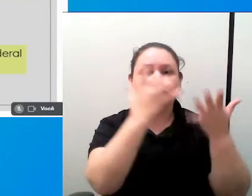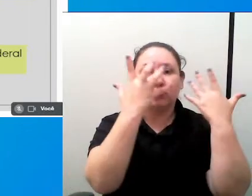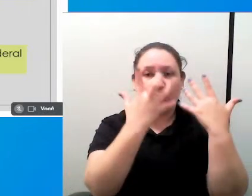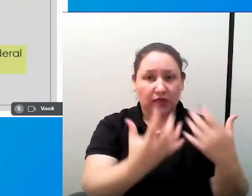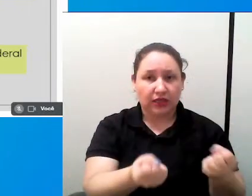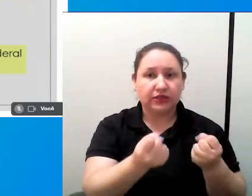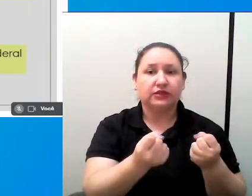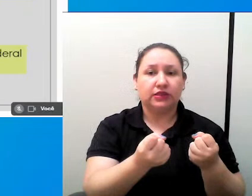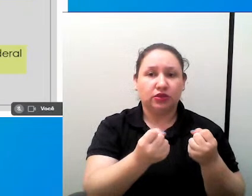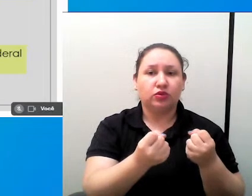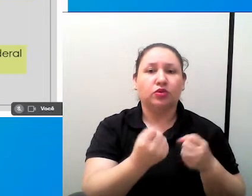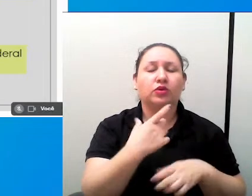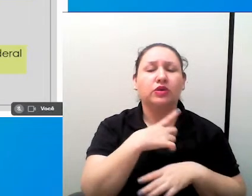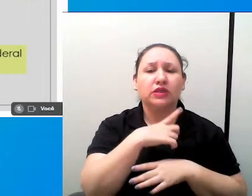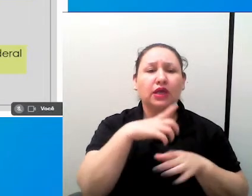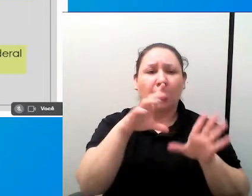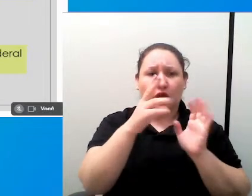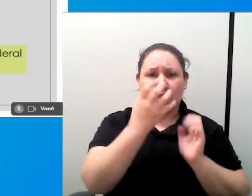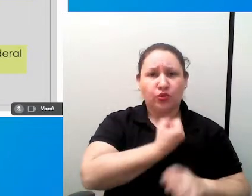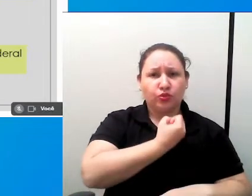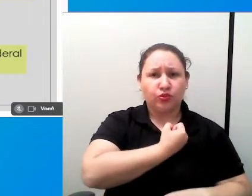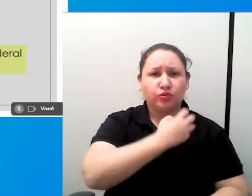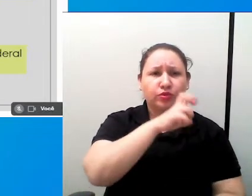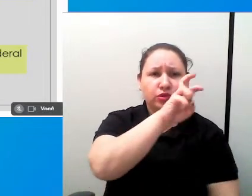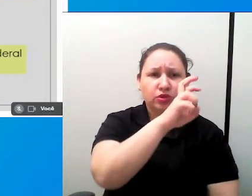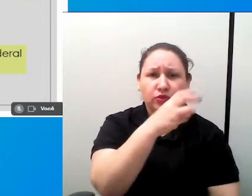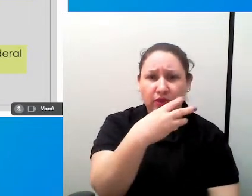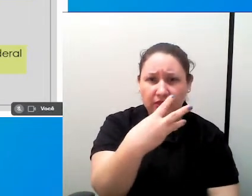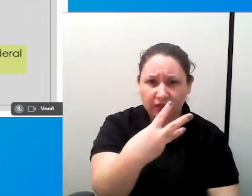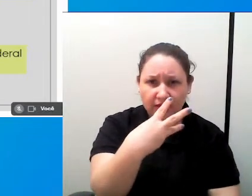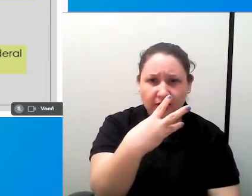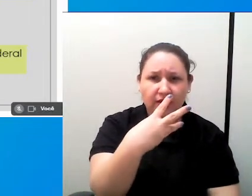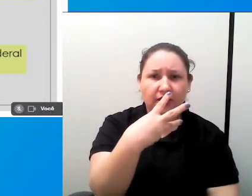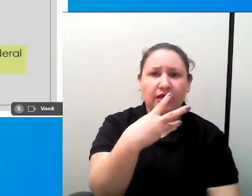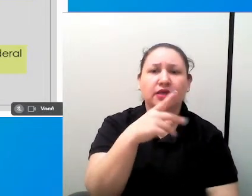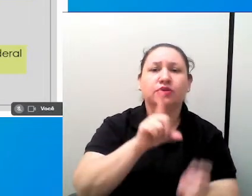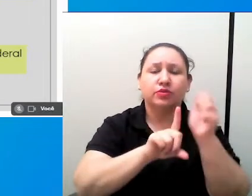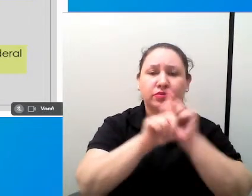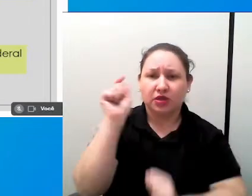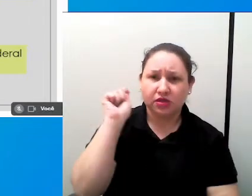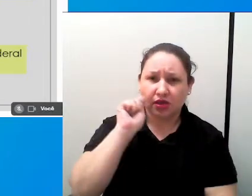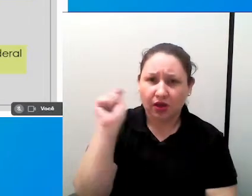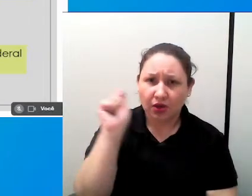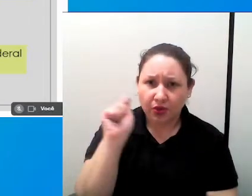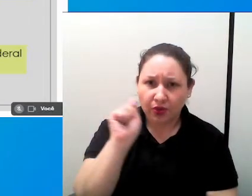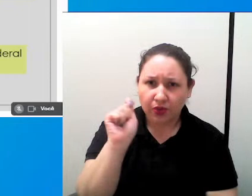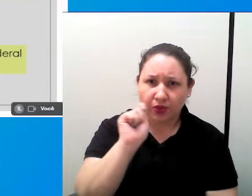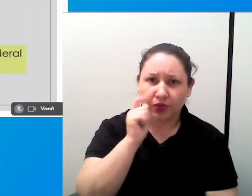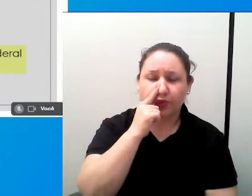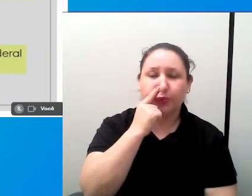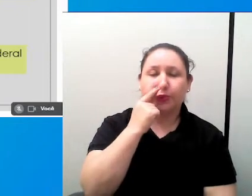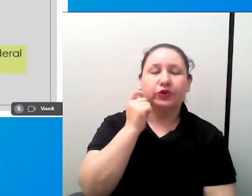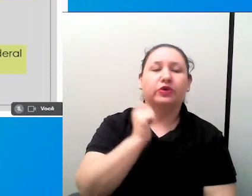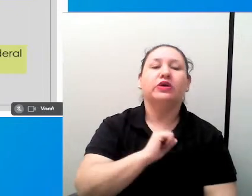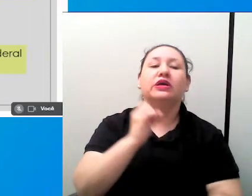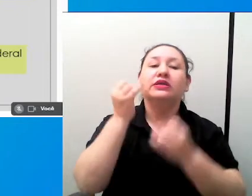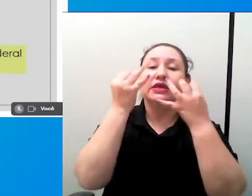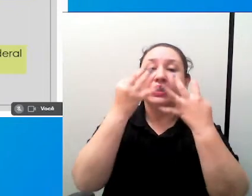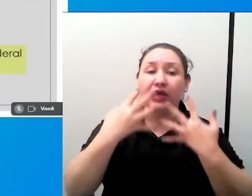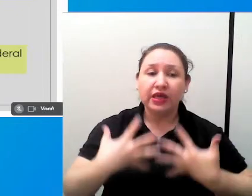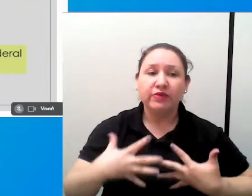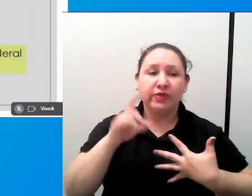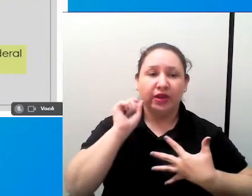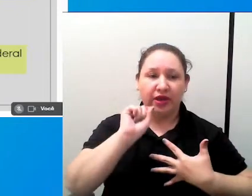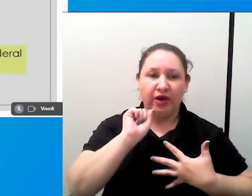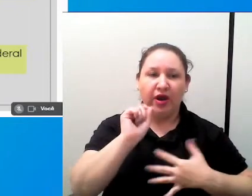a resolução 53, de 20 de agosto de 2020, né, que regulamenta então, essa